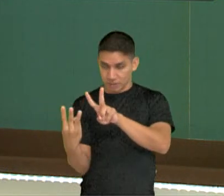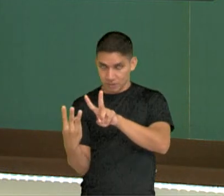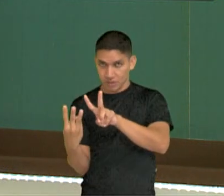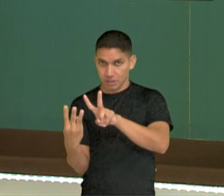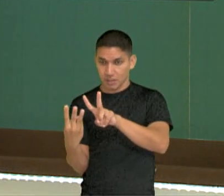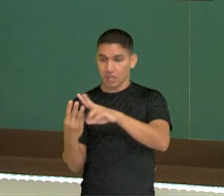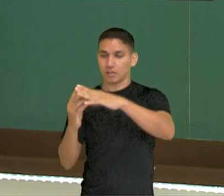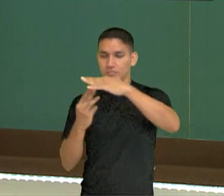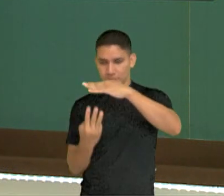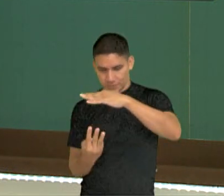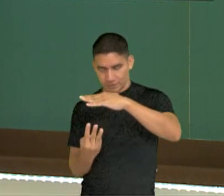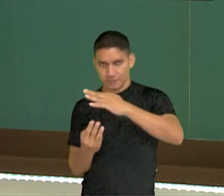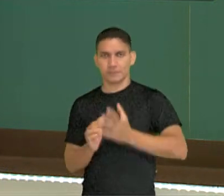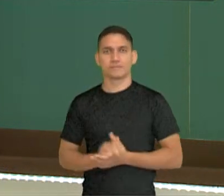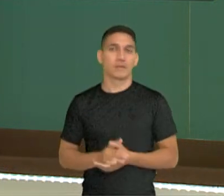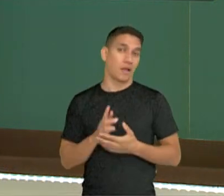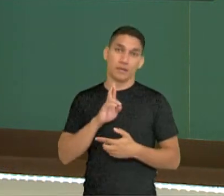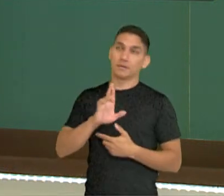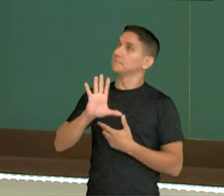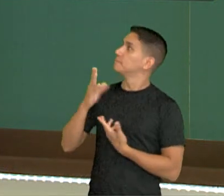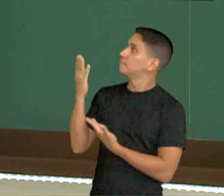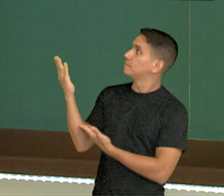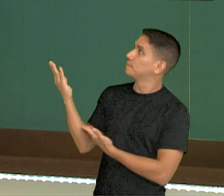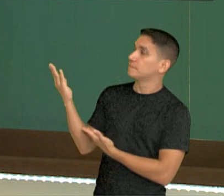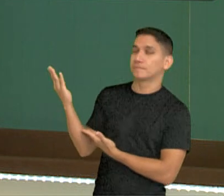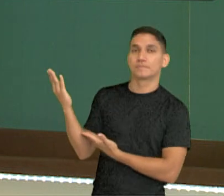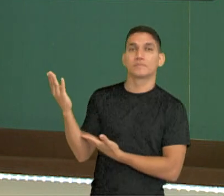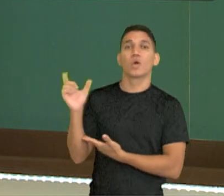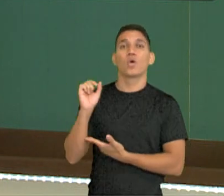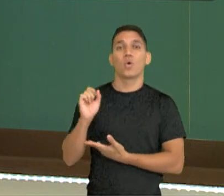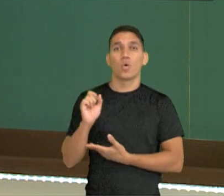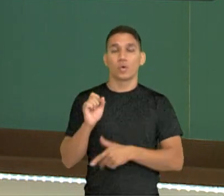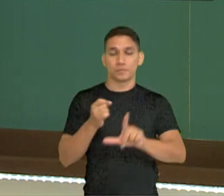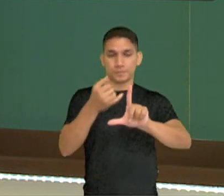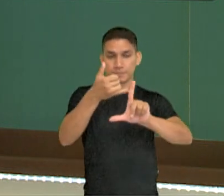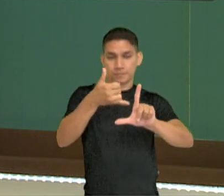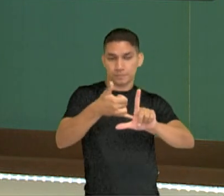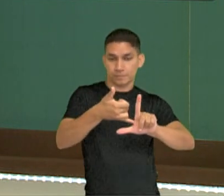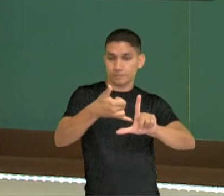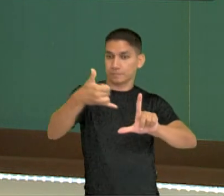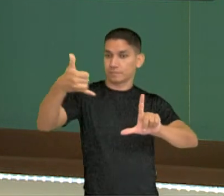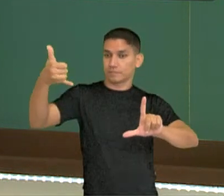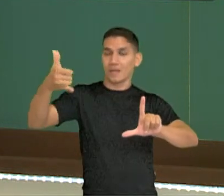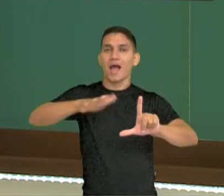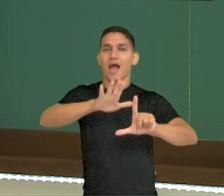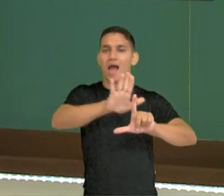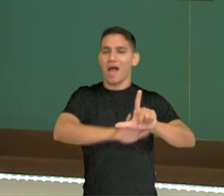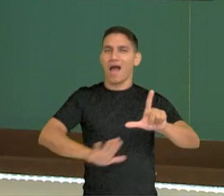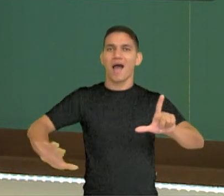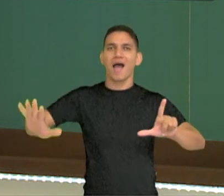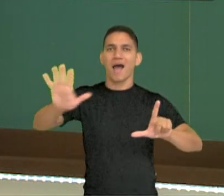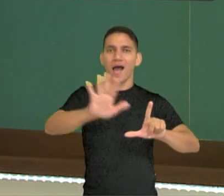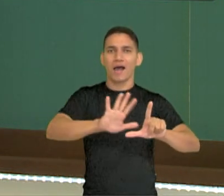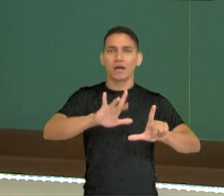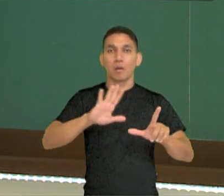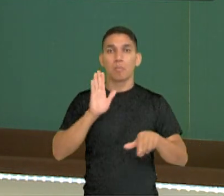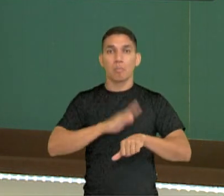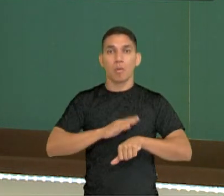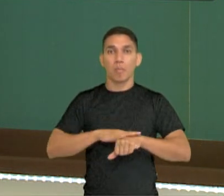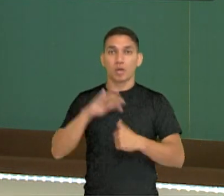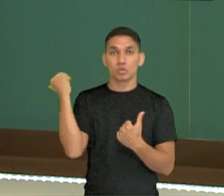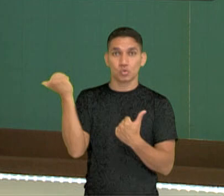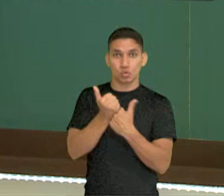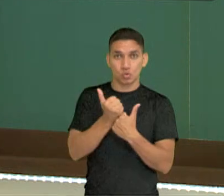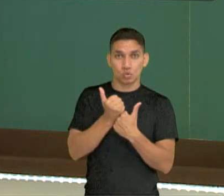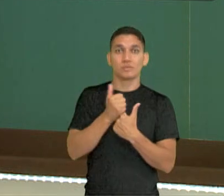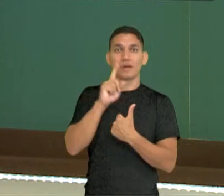ok? Então, aqui eu já tenho o valor da diagonal desse terreno. Quando eu for substituir, então, o raiz